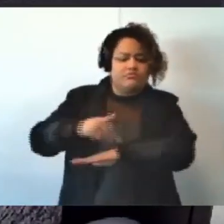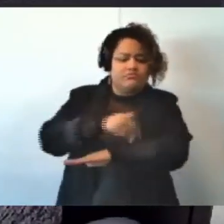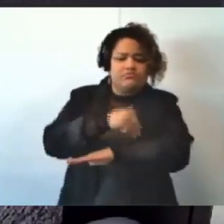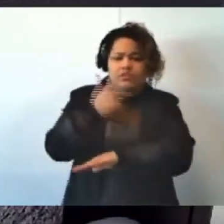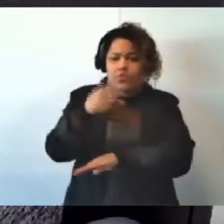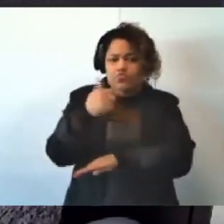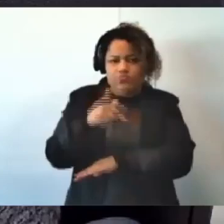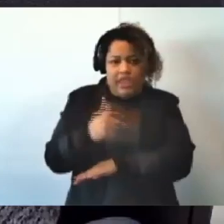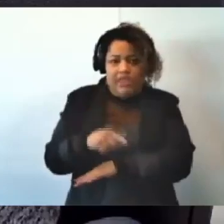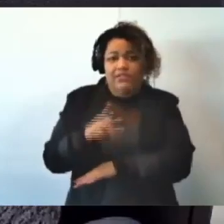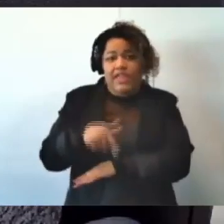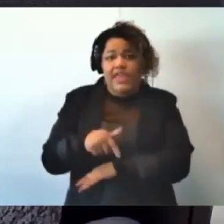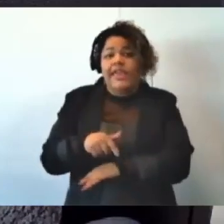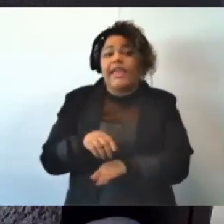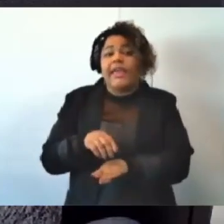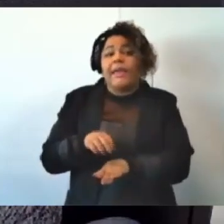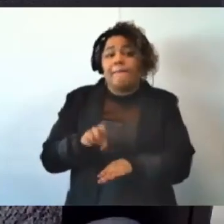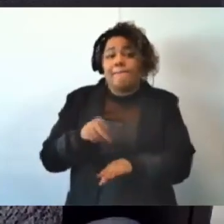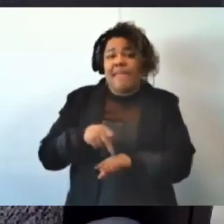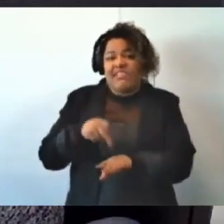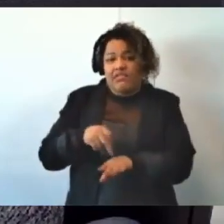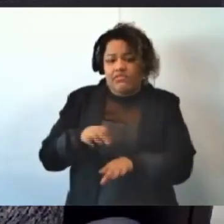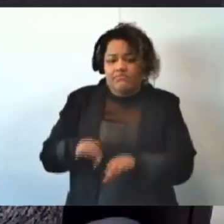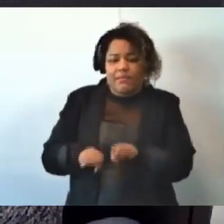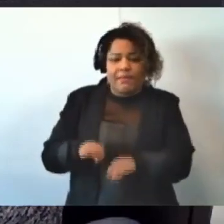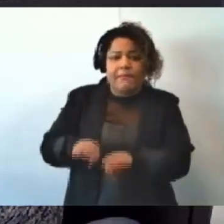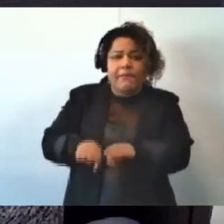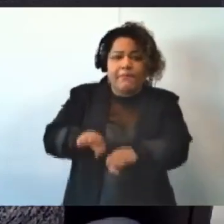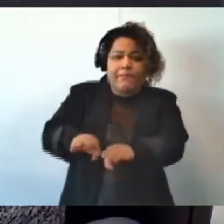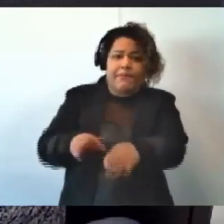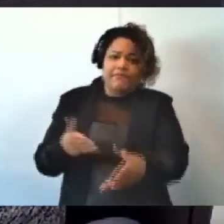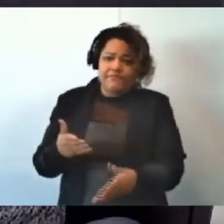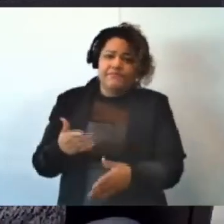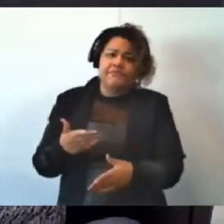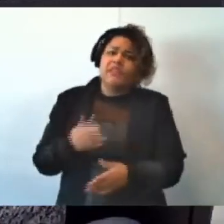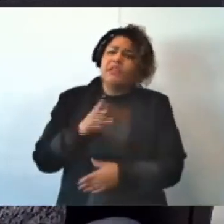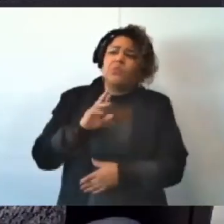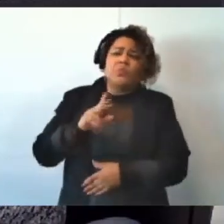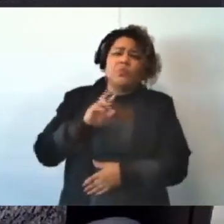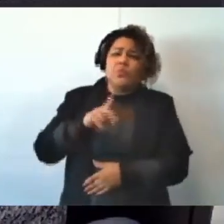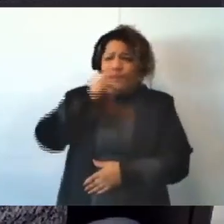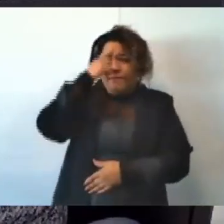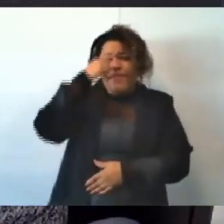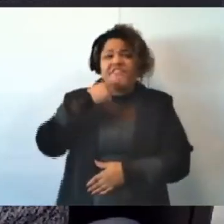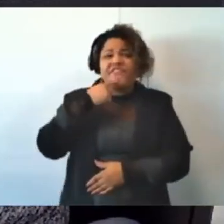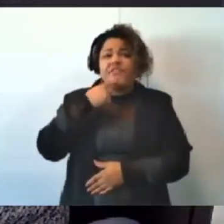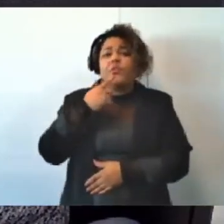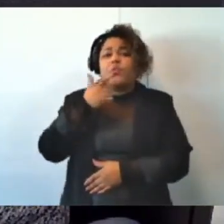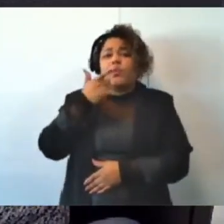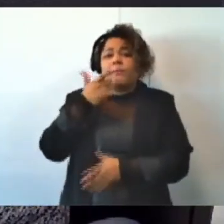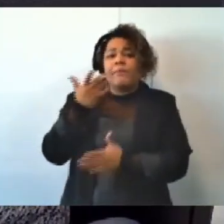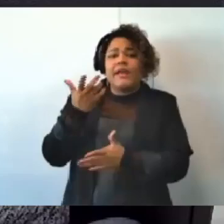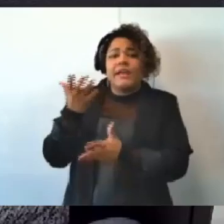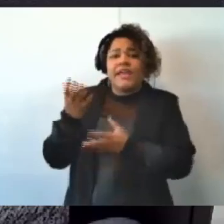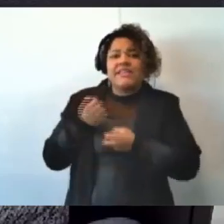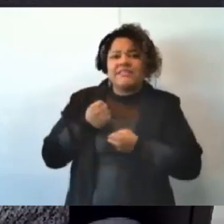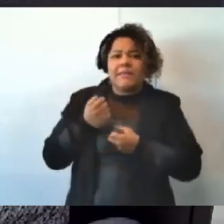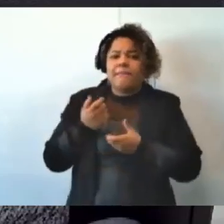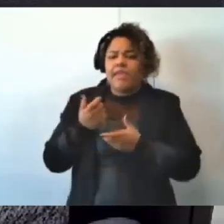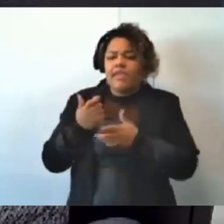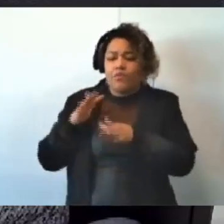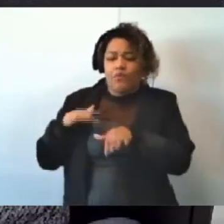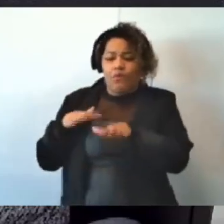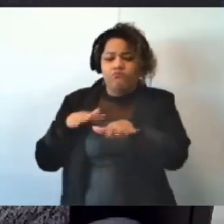não fazem, não têm o perfil nem a característica para segurar um fluxo intenso de carros,